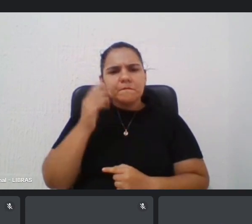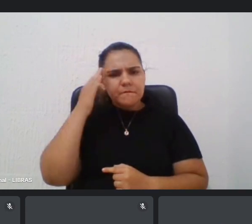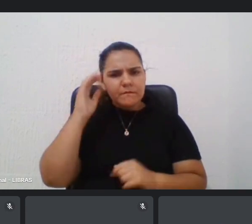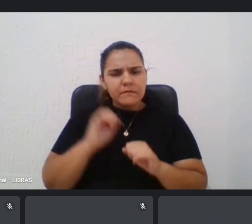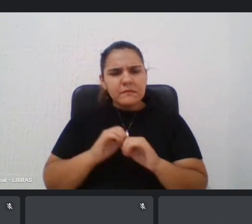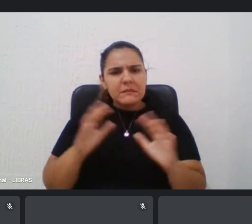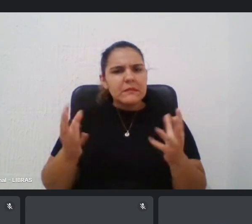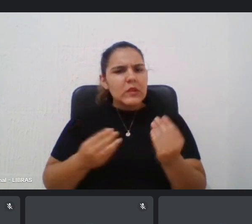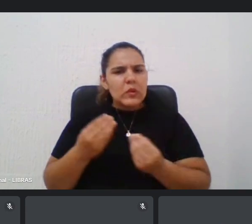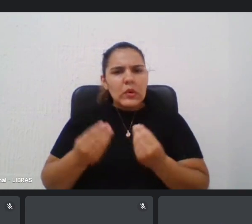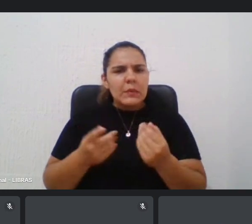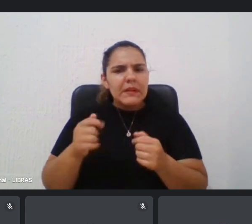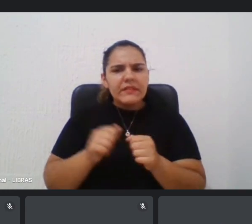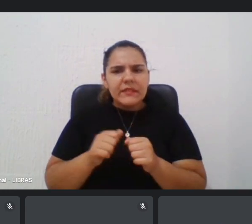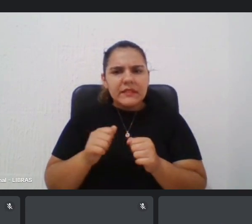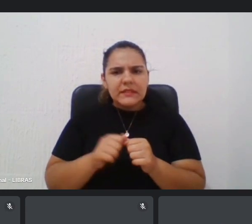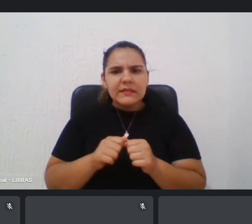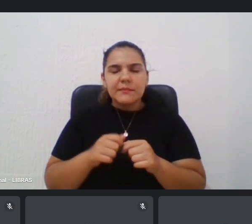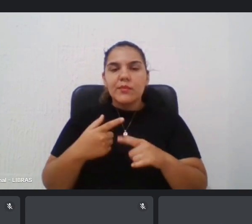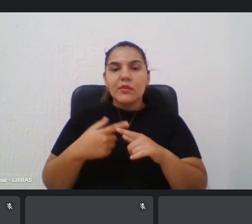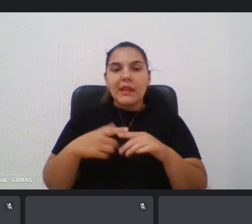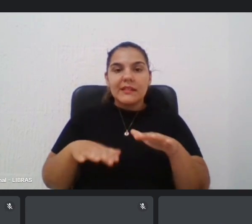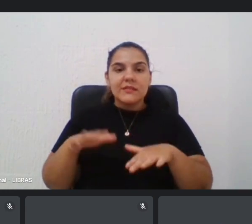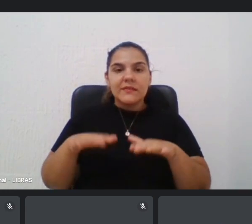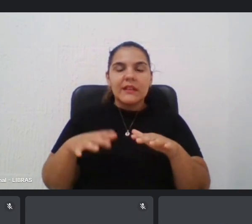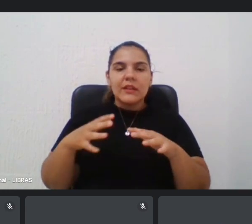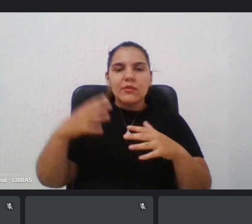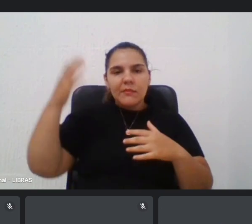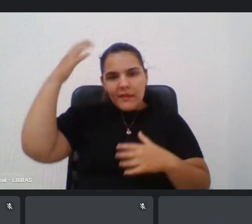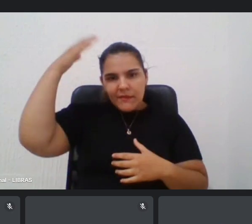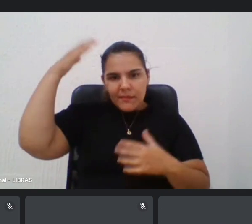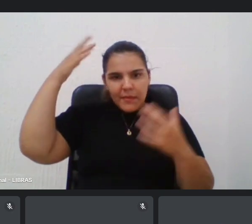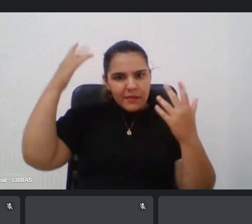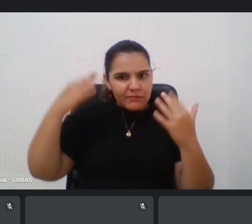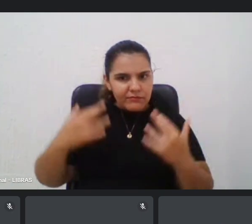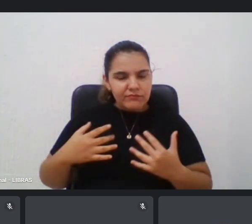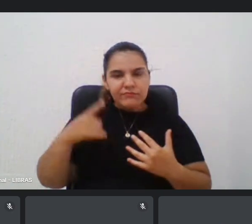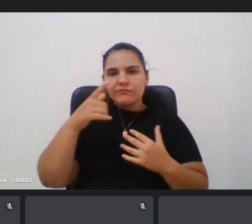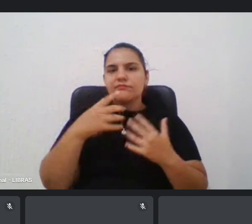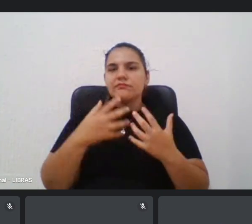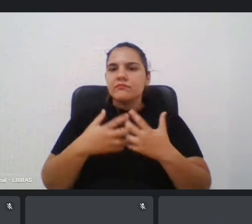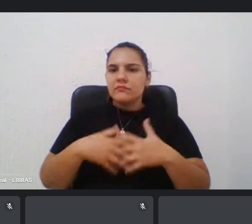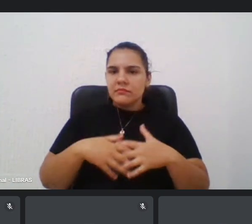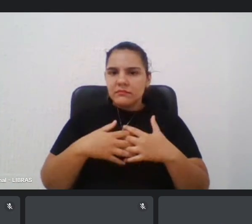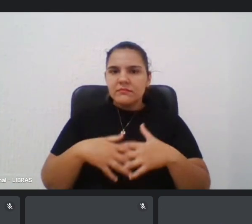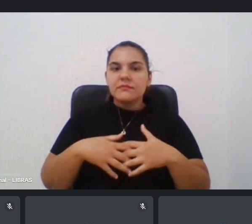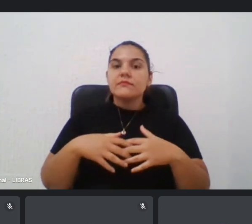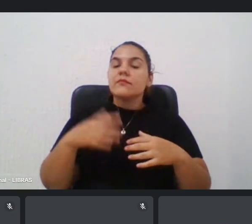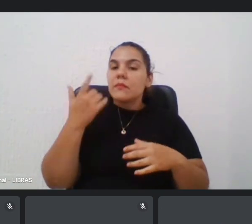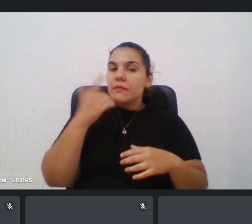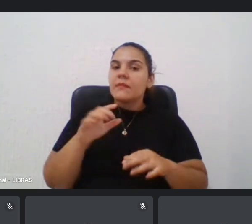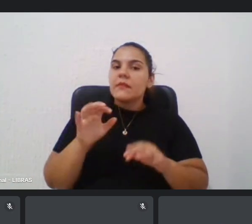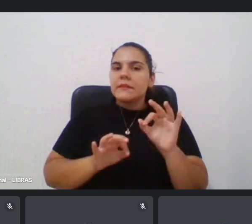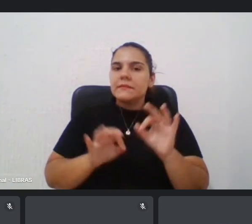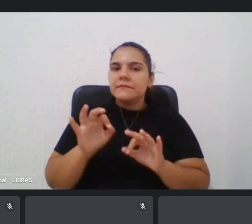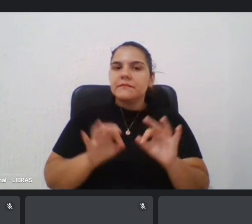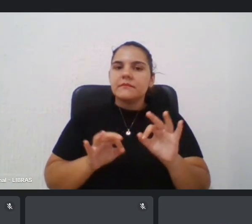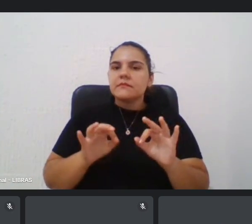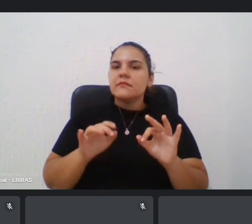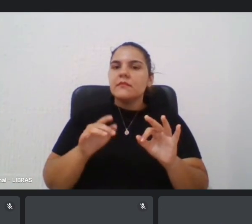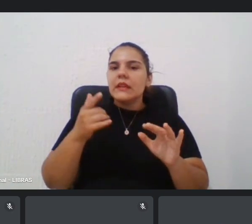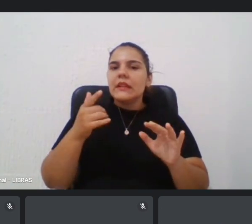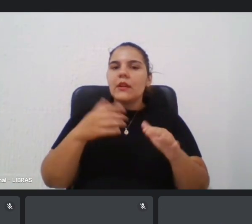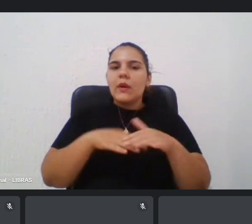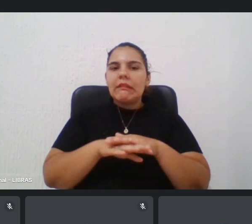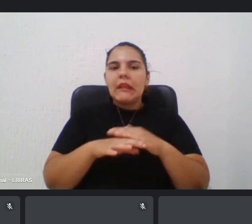Às vezes ele tomava banho lá no IEF. A gente já conseguia uma autorização para ele deixar a roupa lá, deixar uma toalha lá. E aí ele passava o dia na